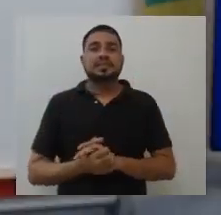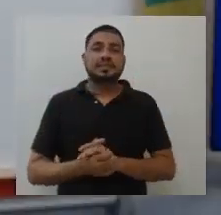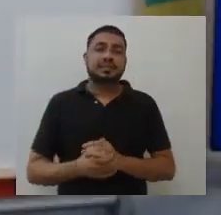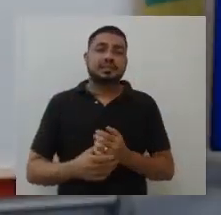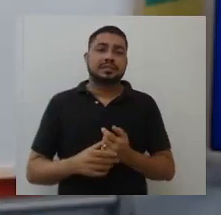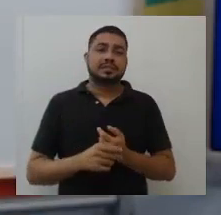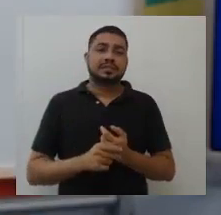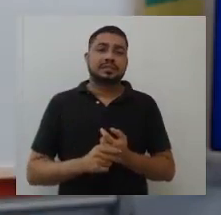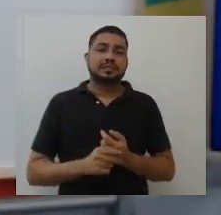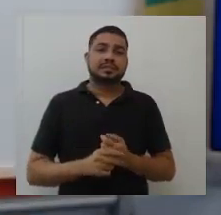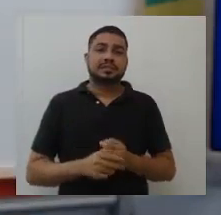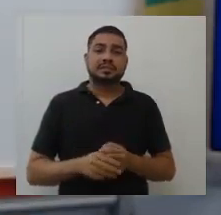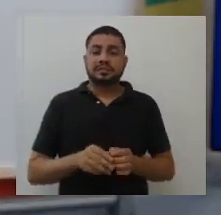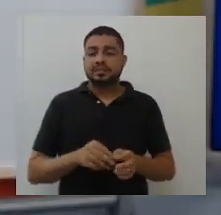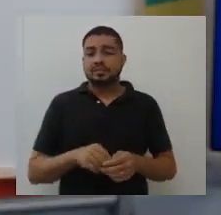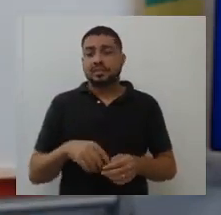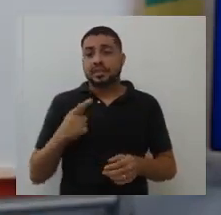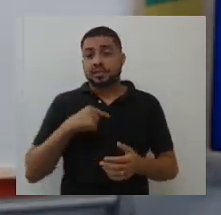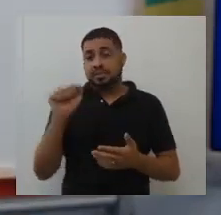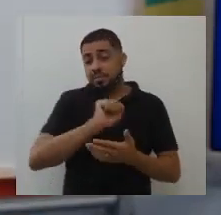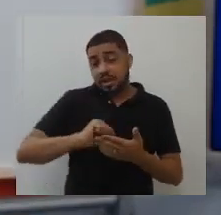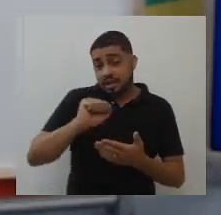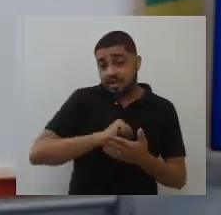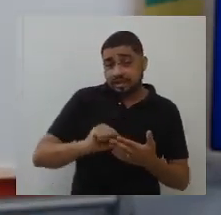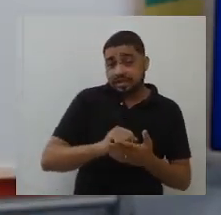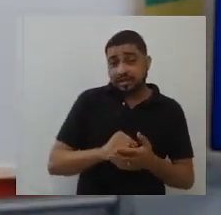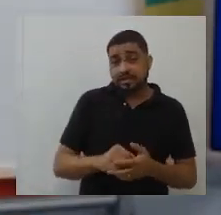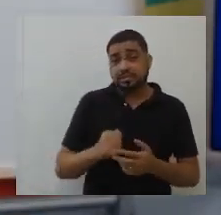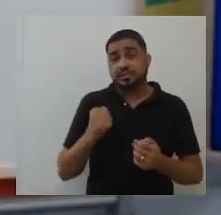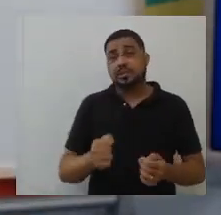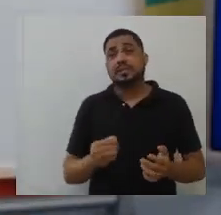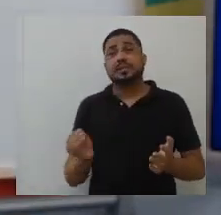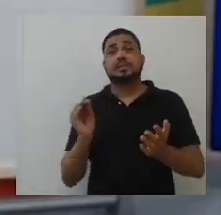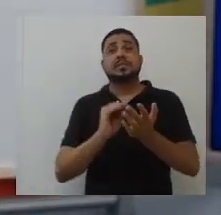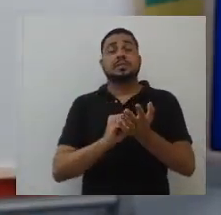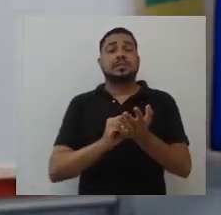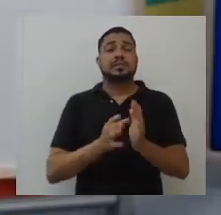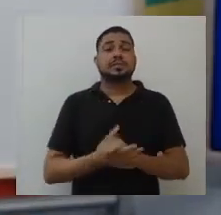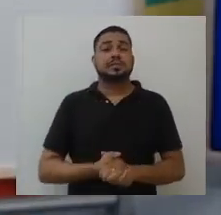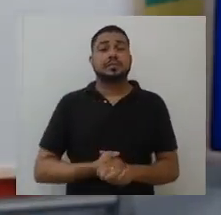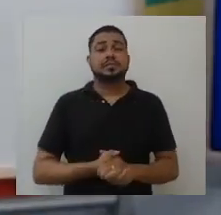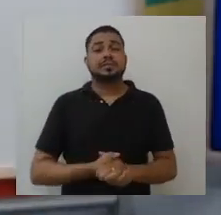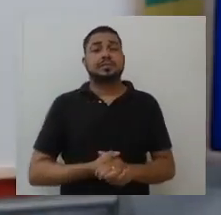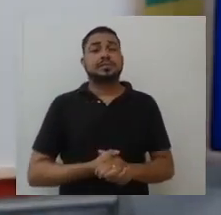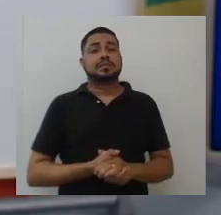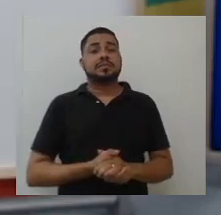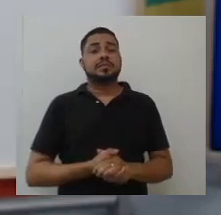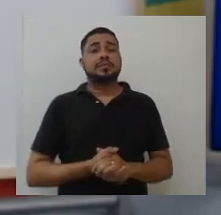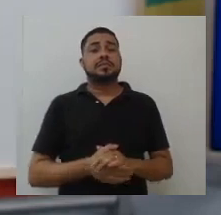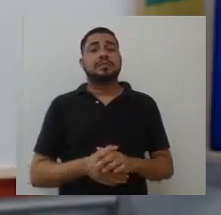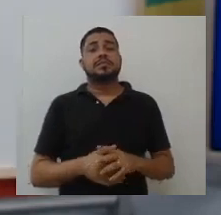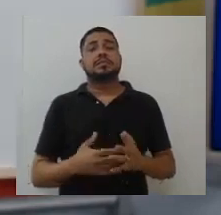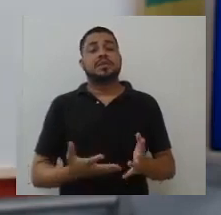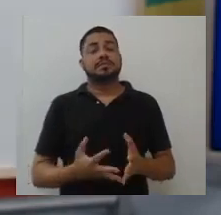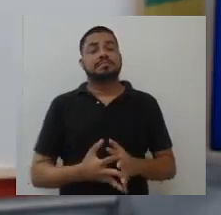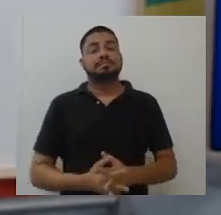aqui rapidão. Se bem que é tão verdade que poderia ficar aqui colado, né, o Hanson. Mas